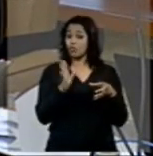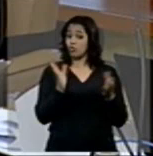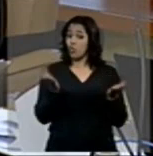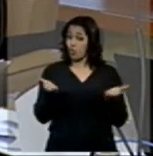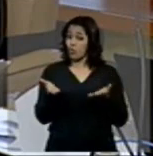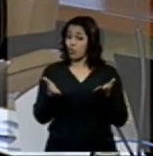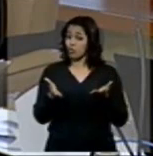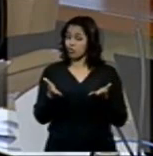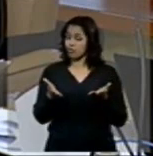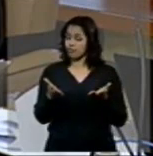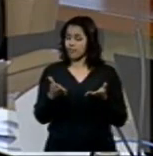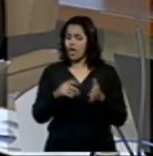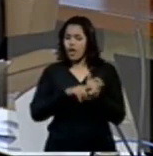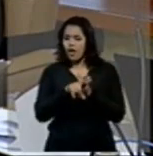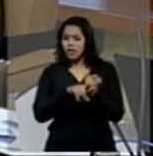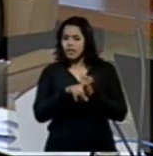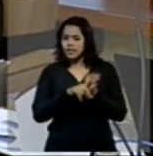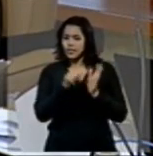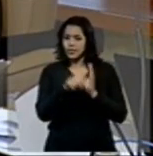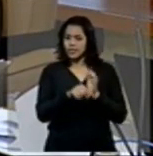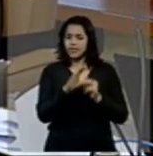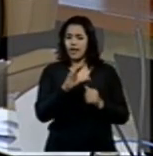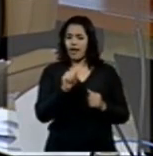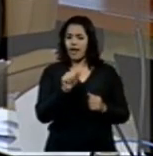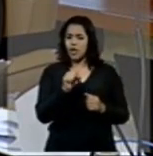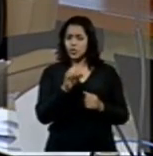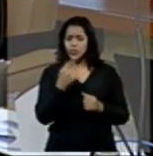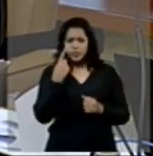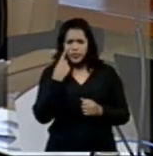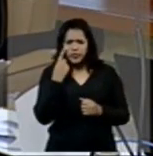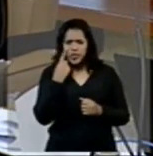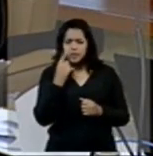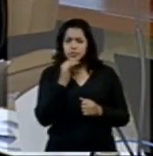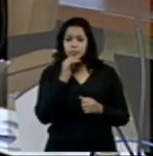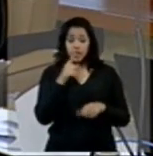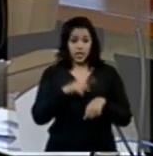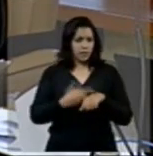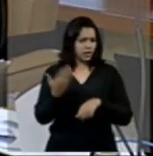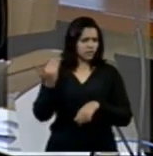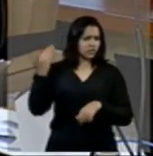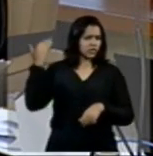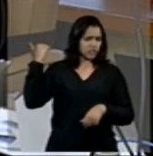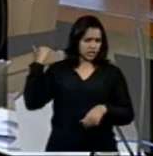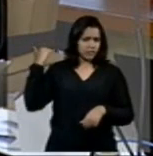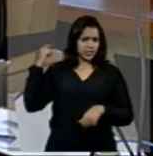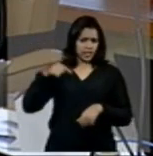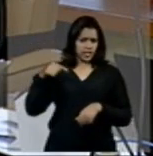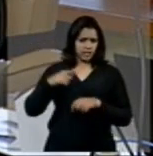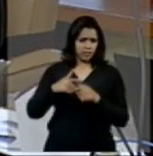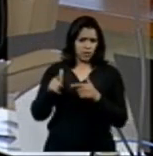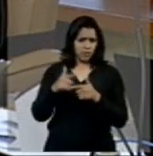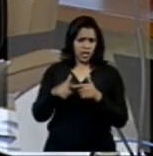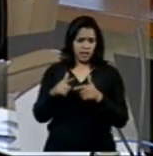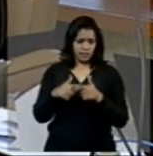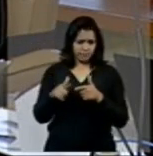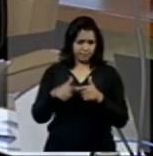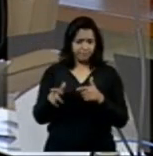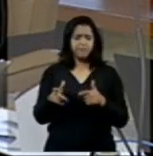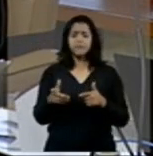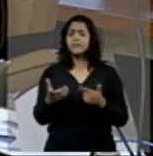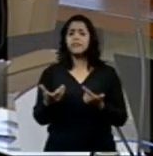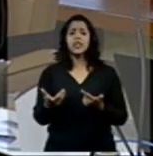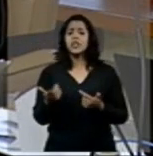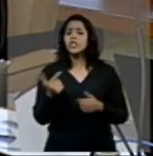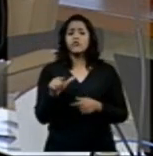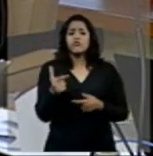apreciando o presente caso, considerando que a época do ajuizamento dessa demanda